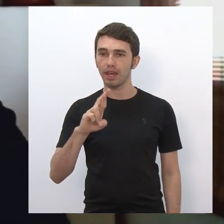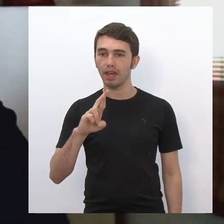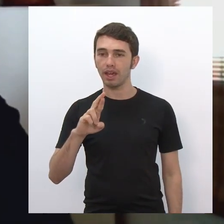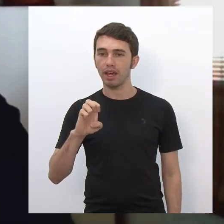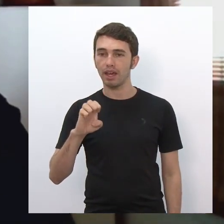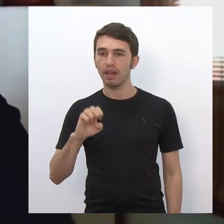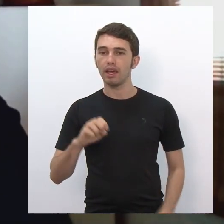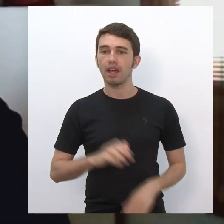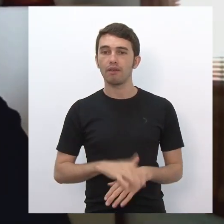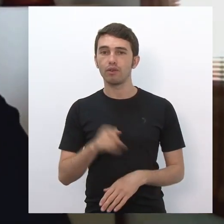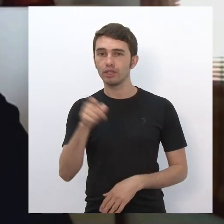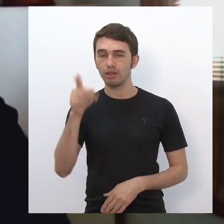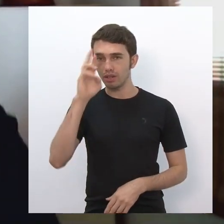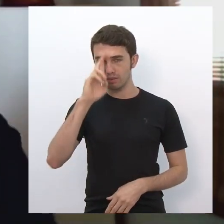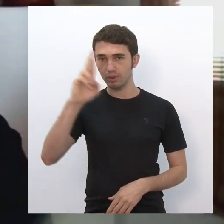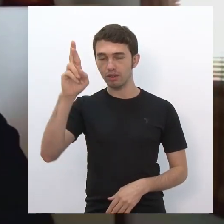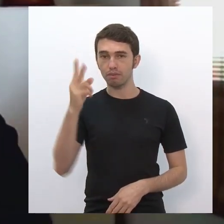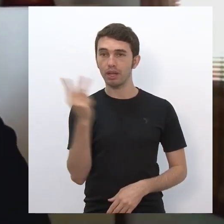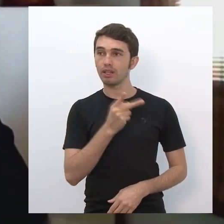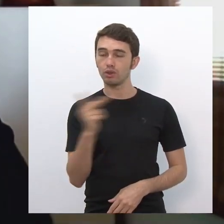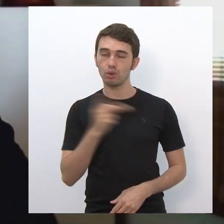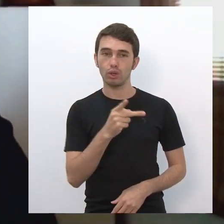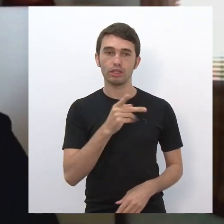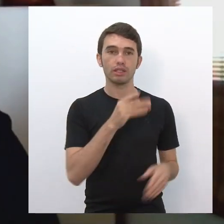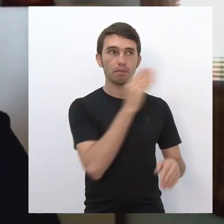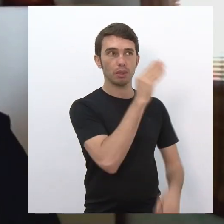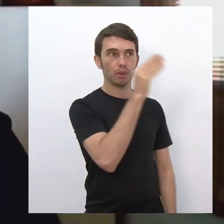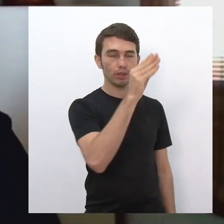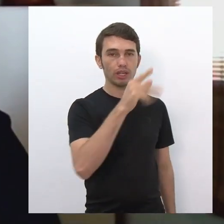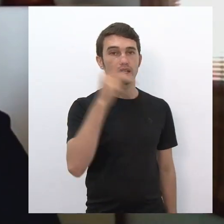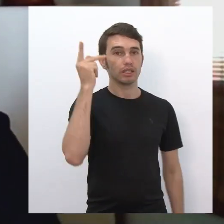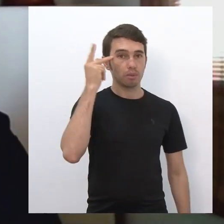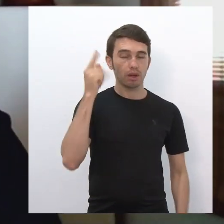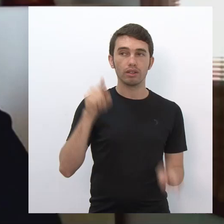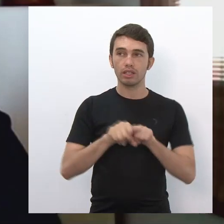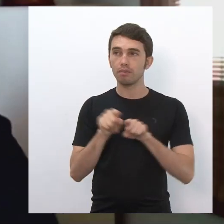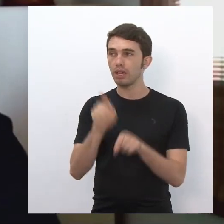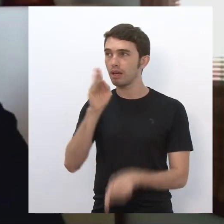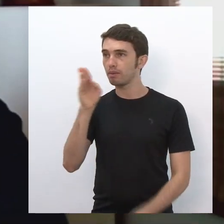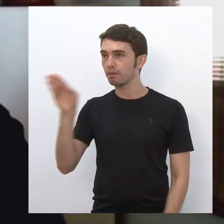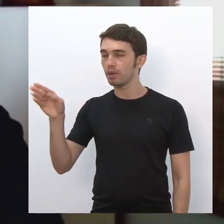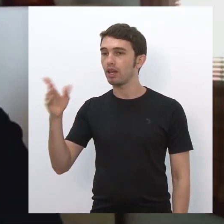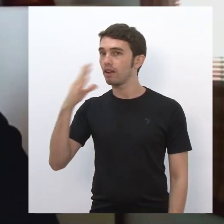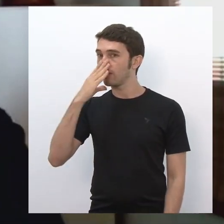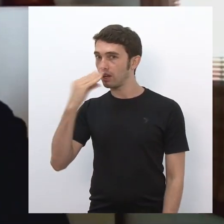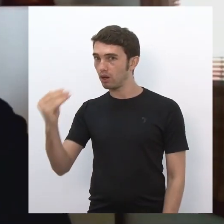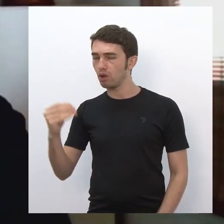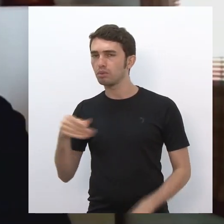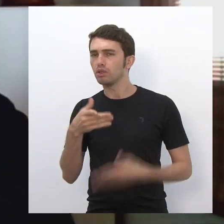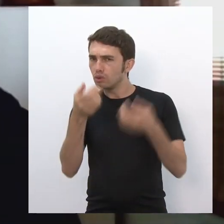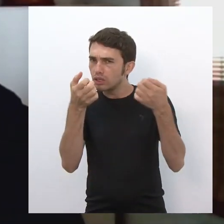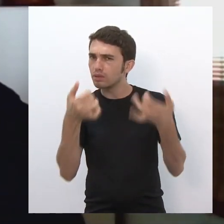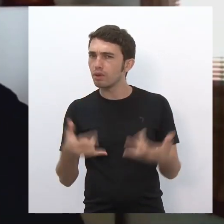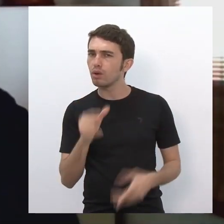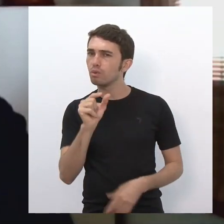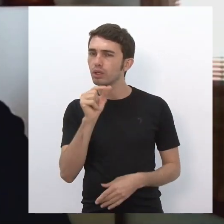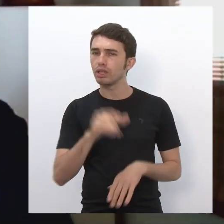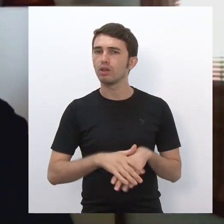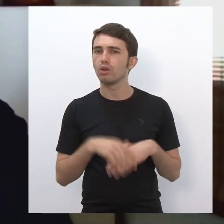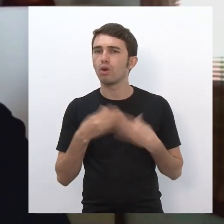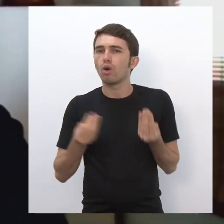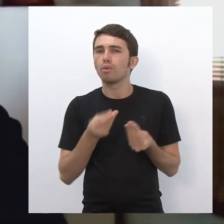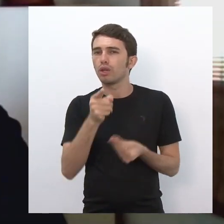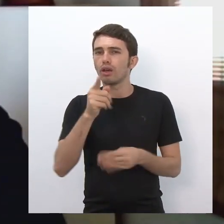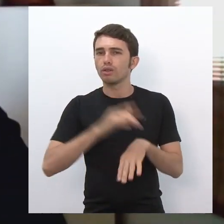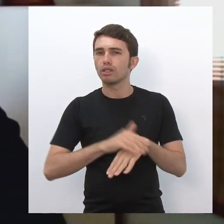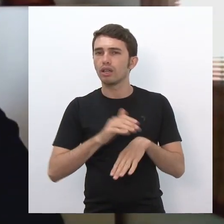responsável pelas duas bibliotecas, São Paulo e a Biblioteca Parque Vila Lobos. Nos conte um pouco aí como que é o seu